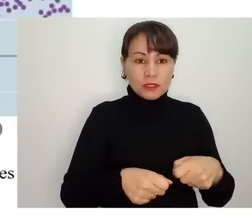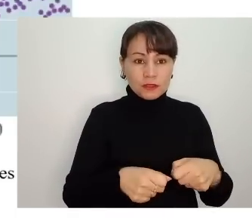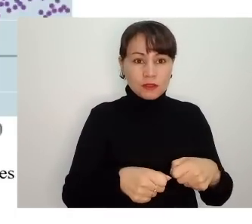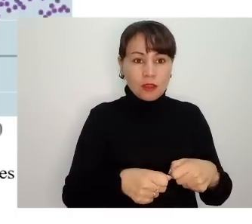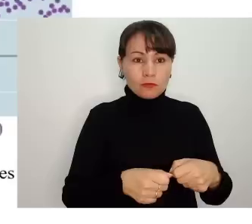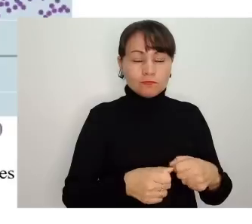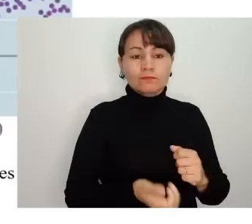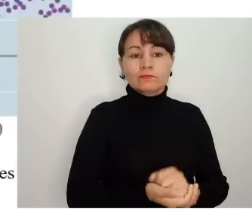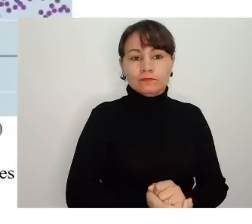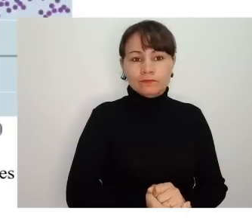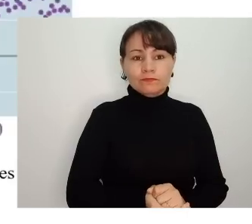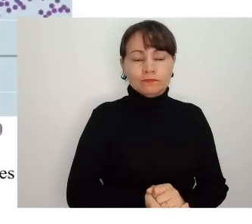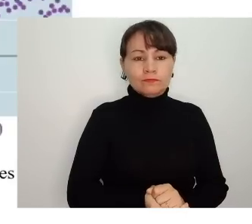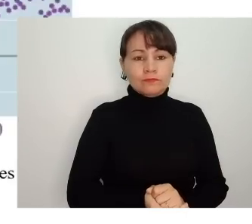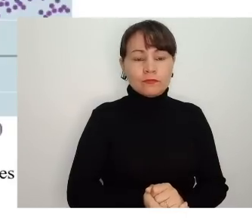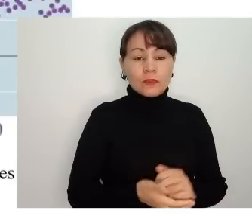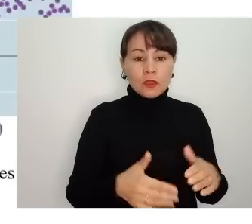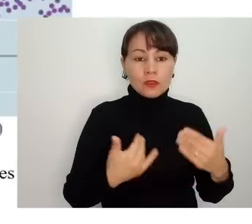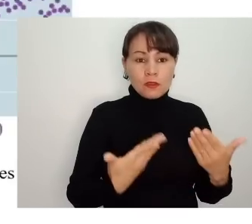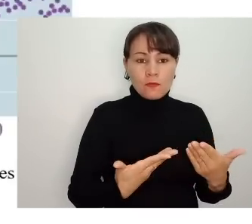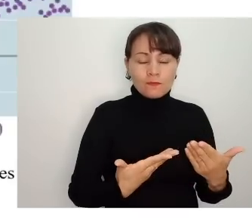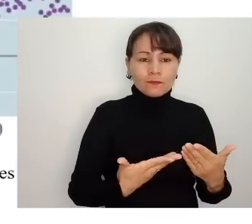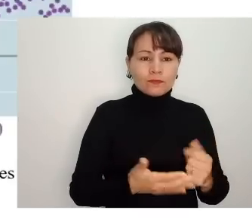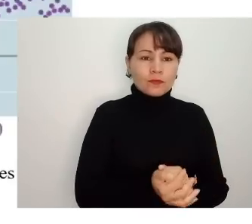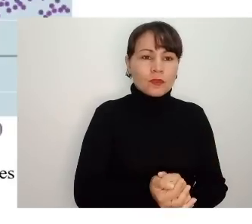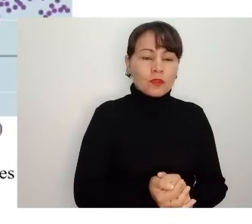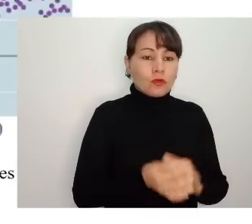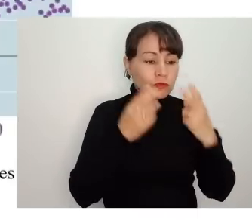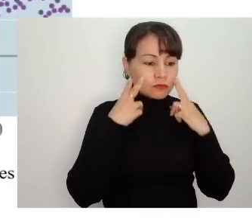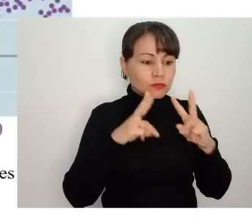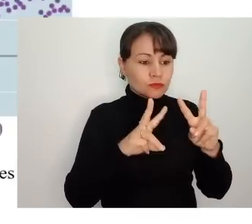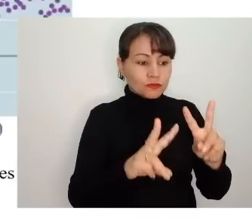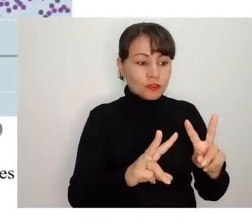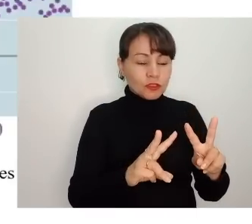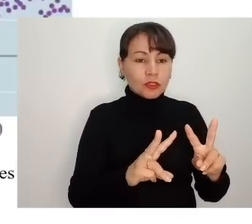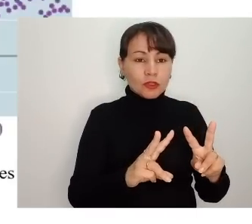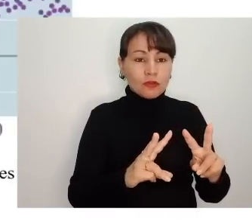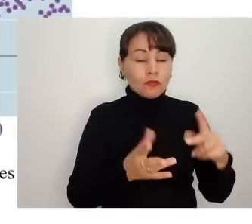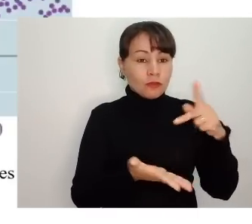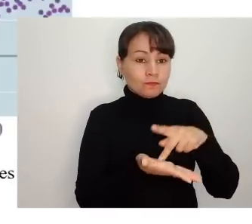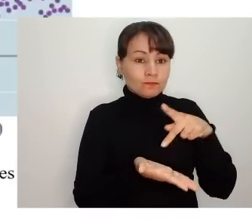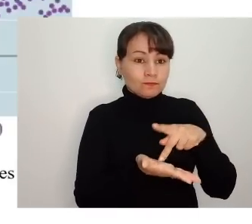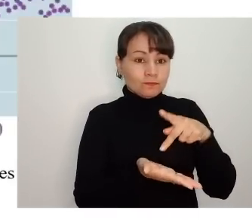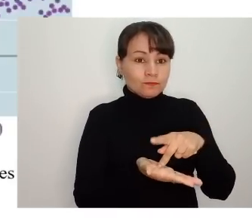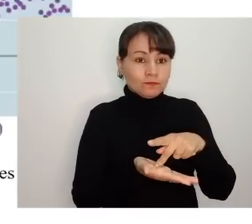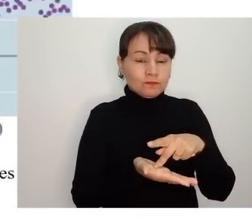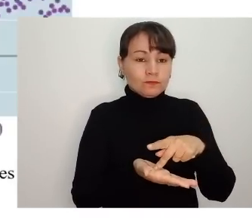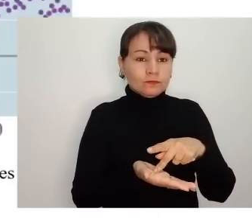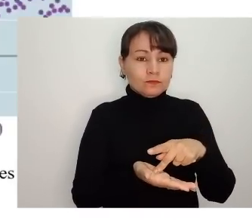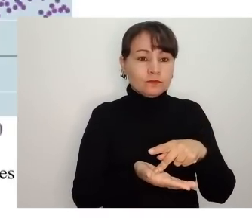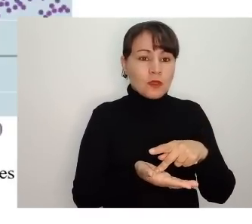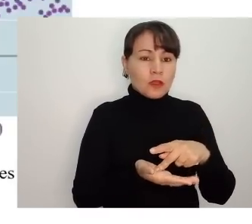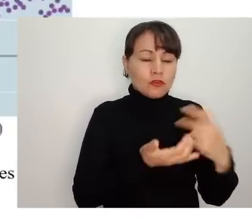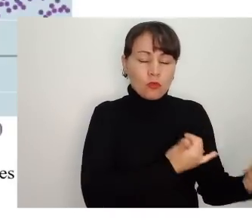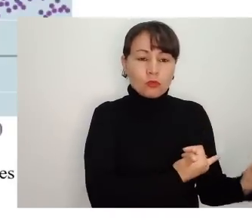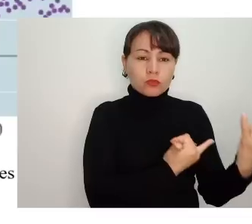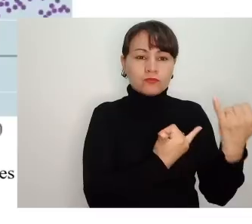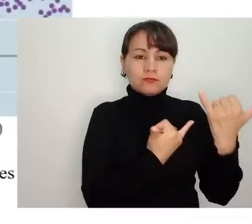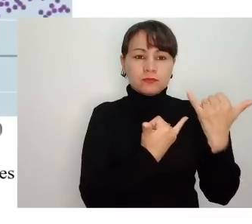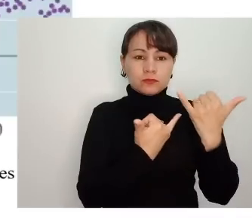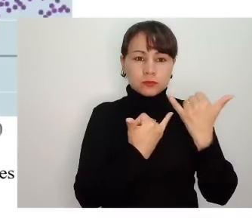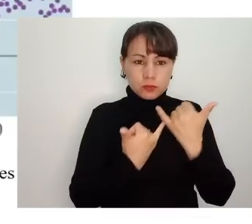do potencial de ação. Então, o que vocês viram aqui foi, na verdade,